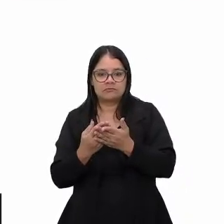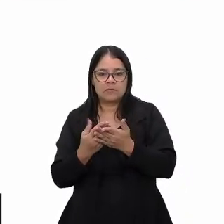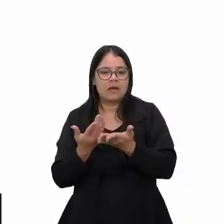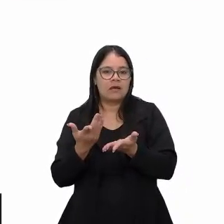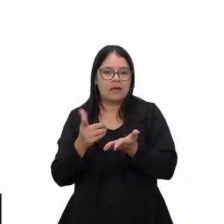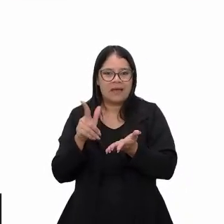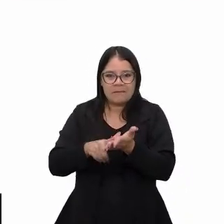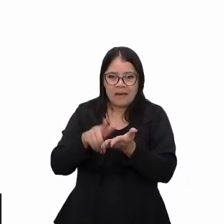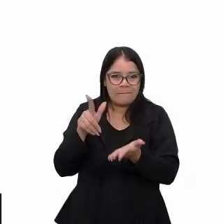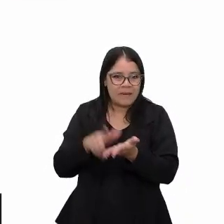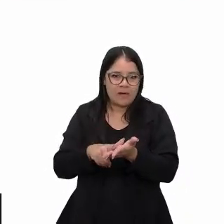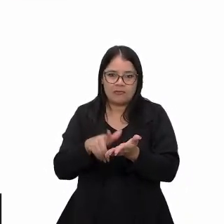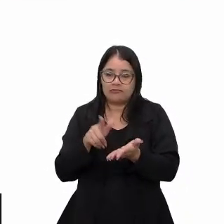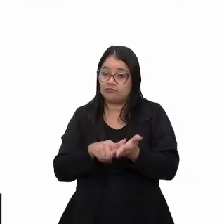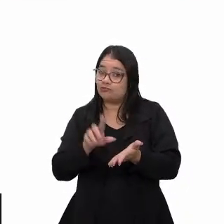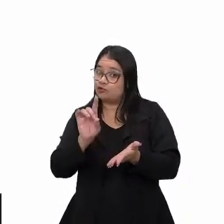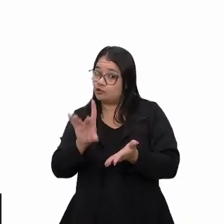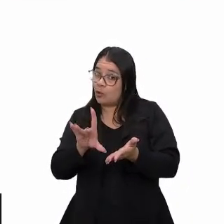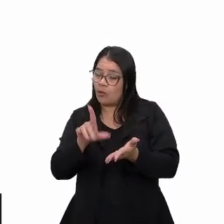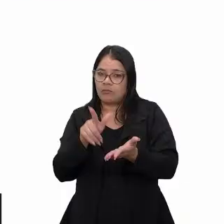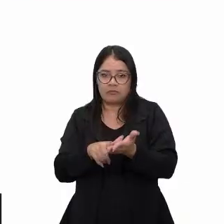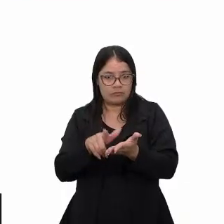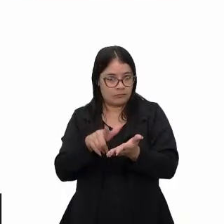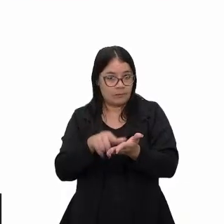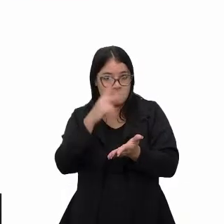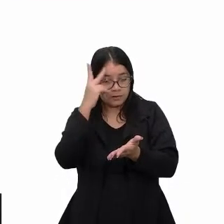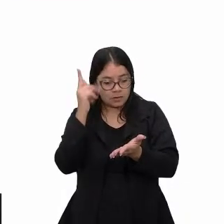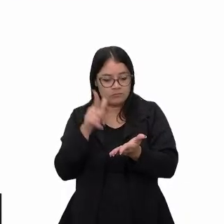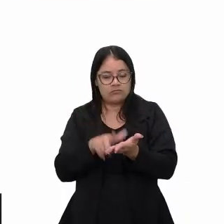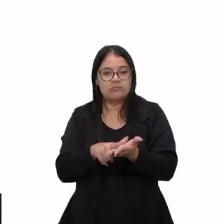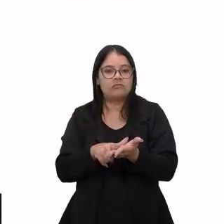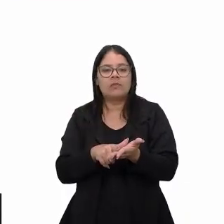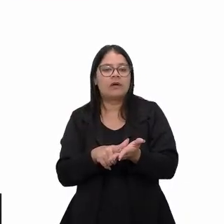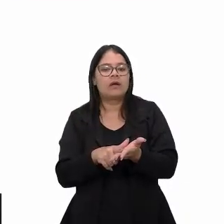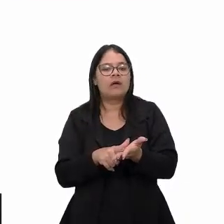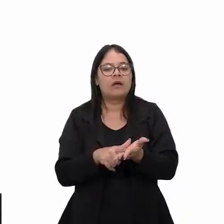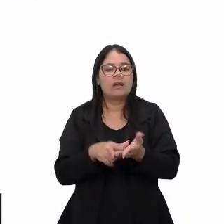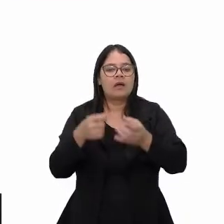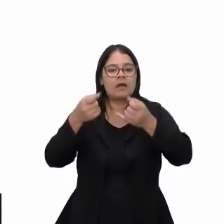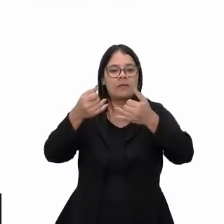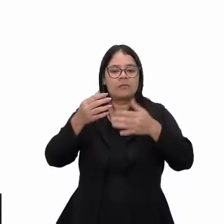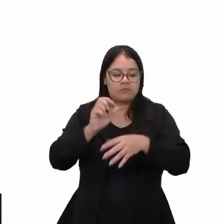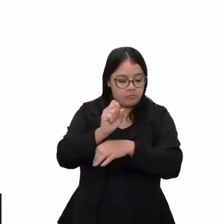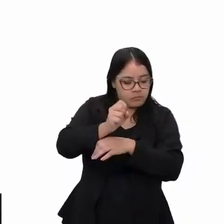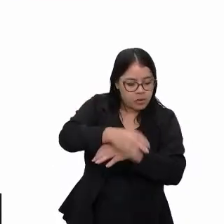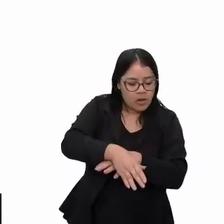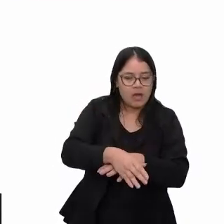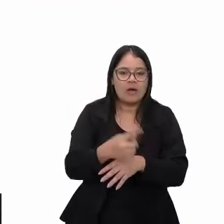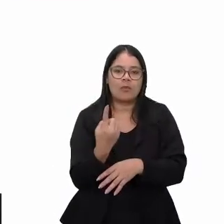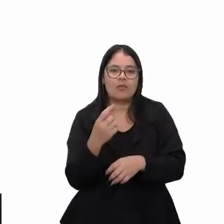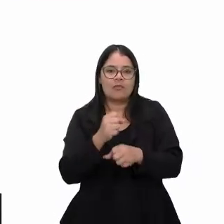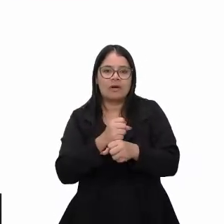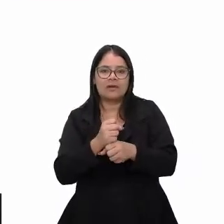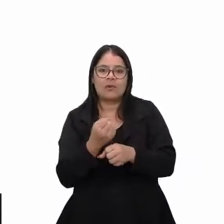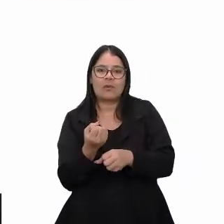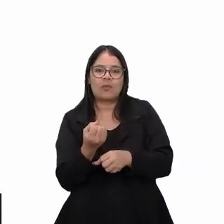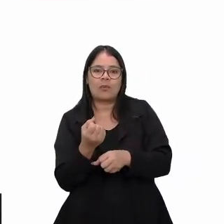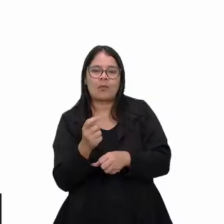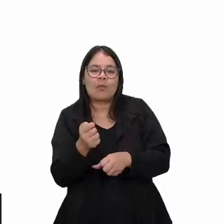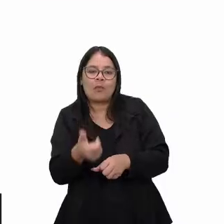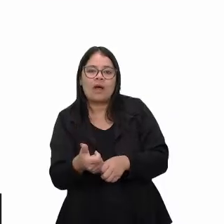cerca só de papel, tá, gente? Cerca de 121,6 quilogramas. Em um ano, isso seria quase 1,5